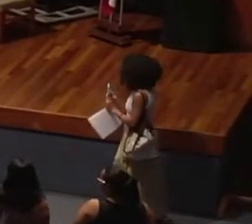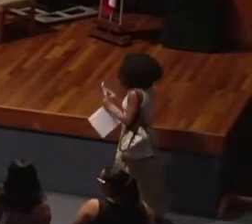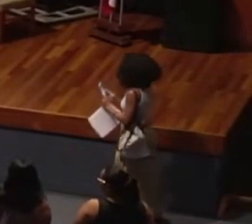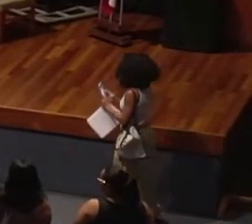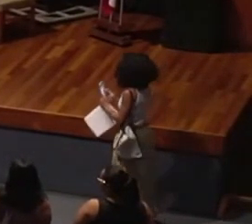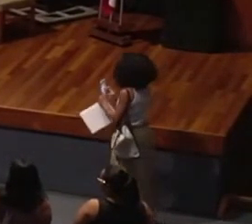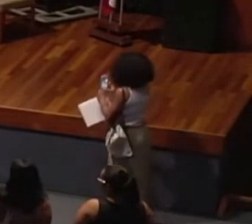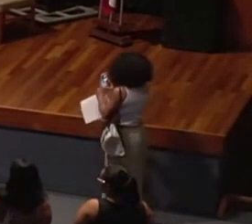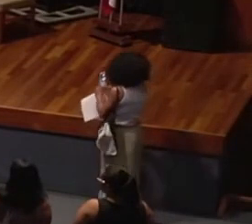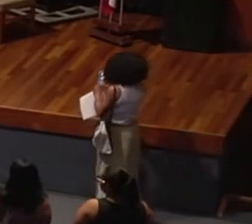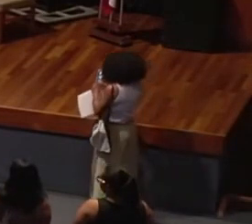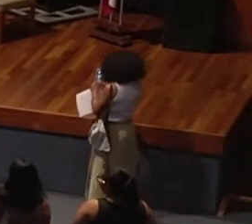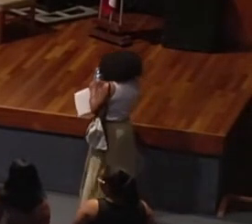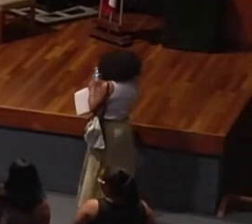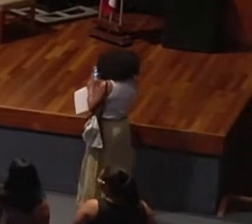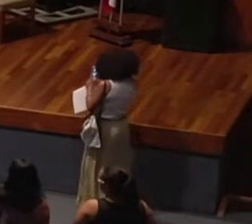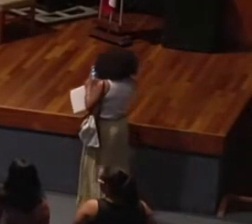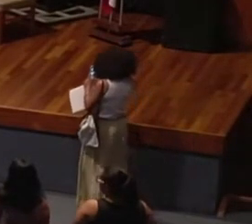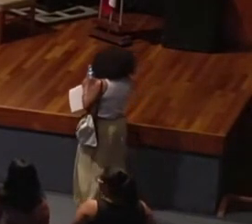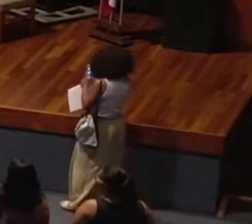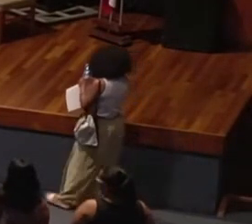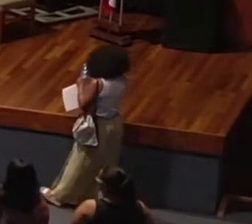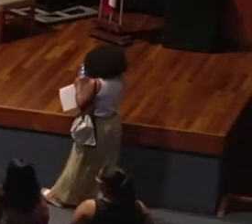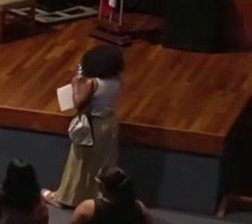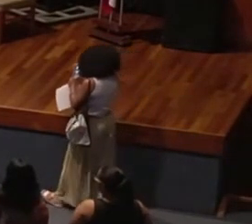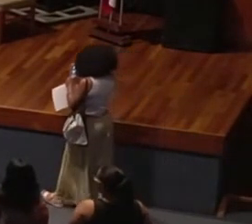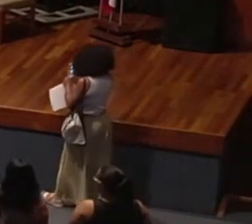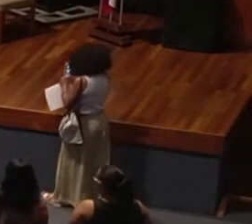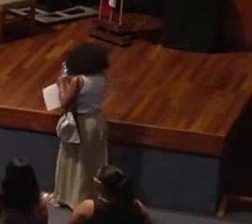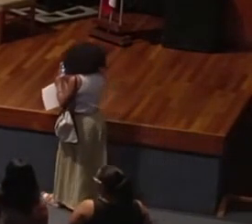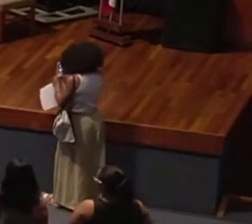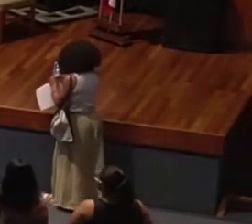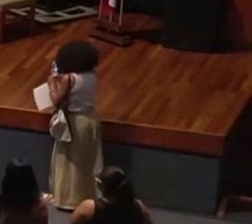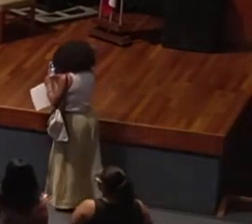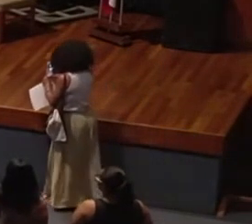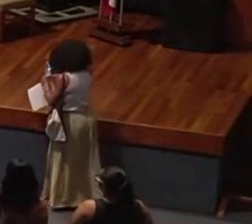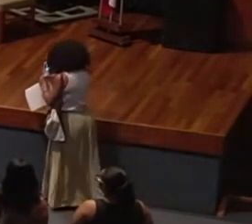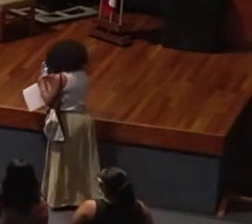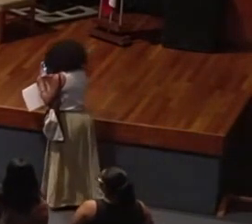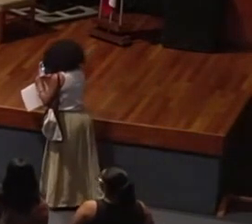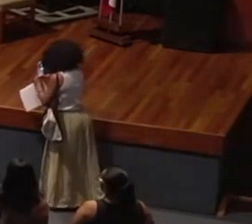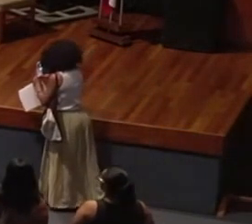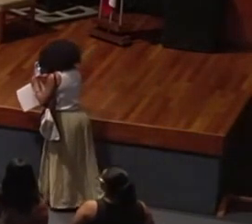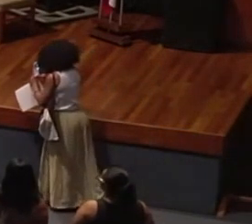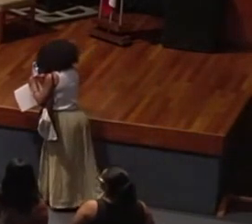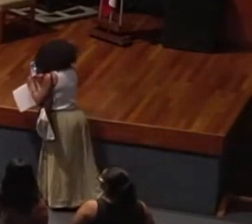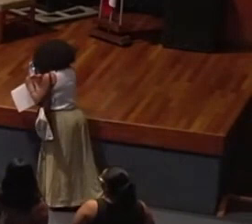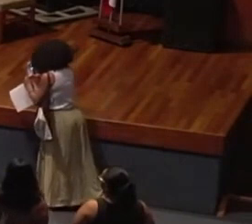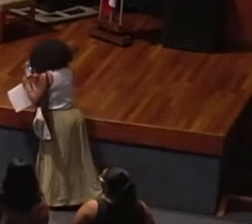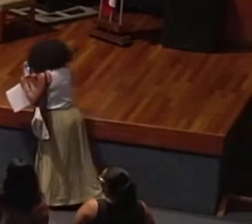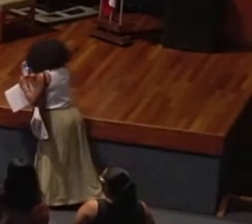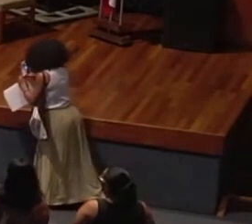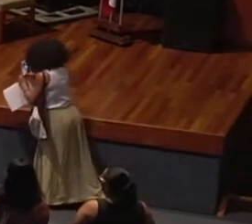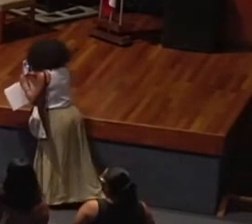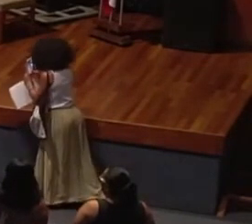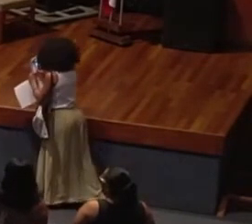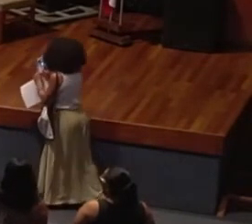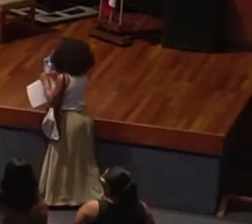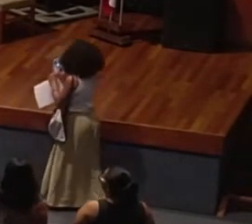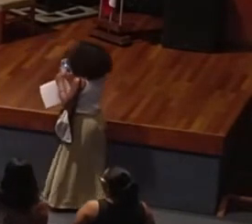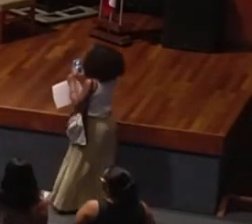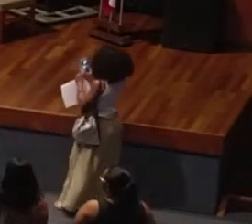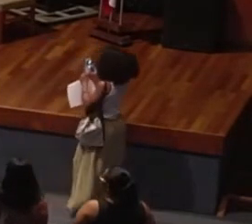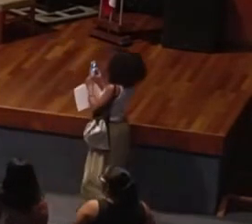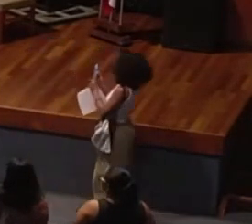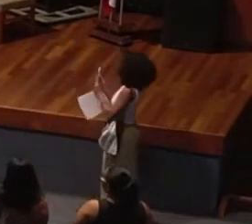o renovo essa igualdade, conseguimos conquistar com braço forte.